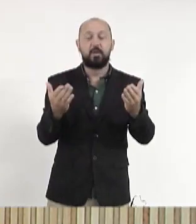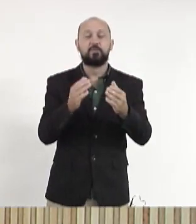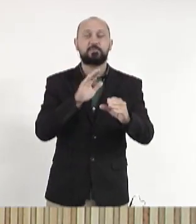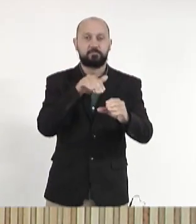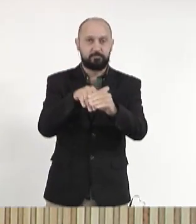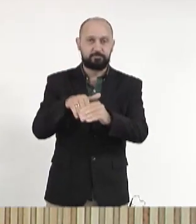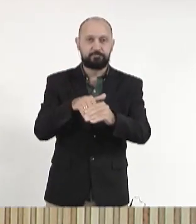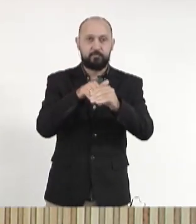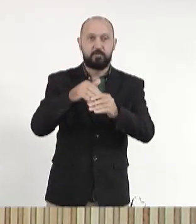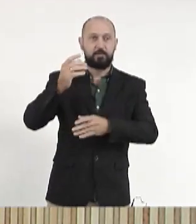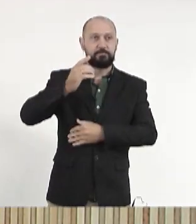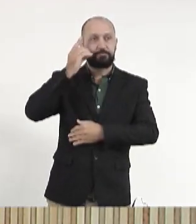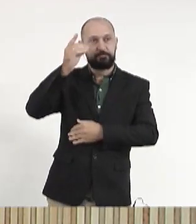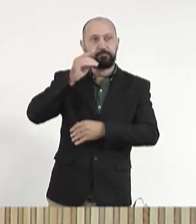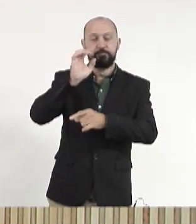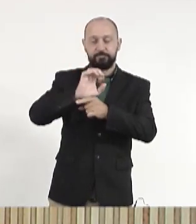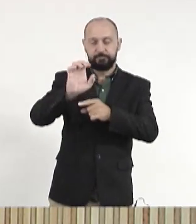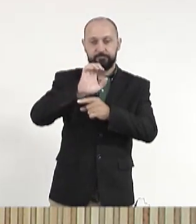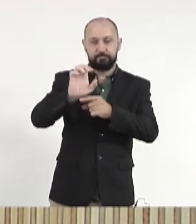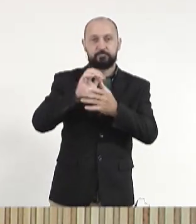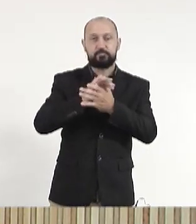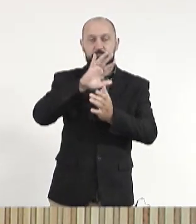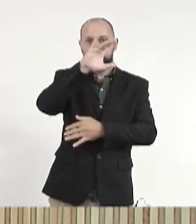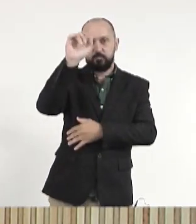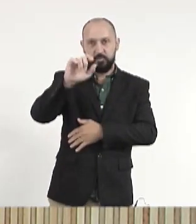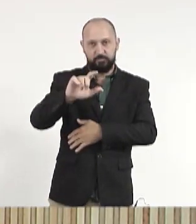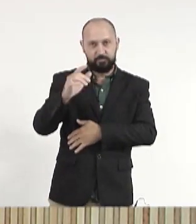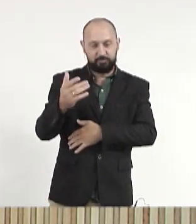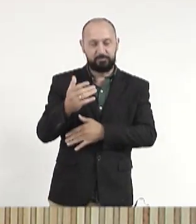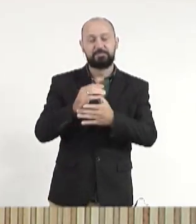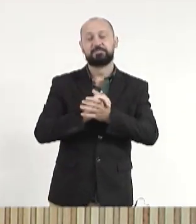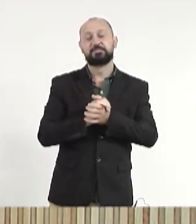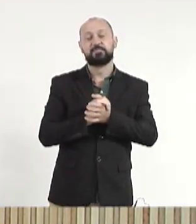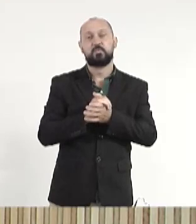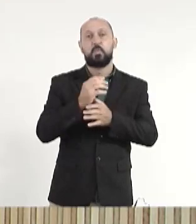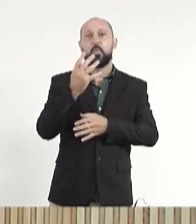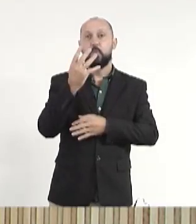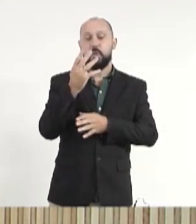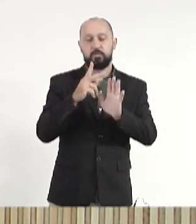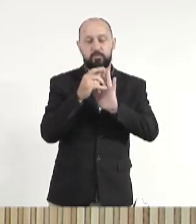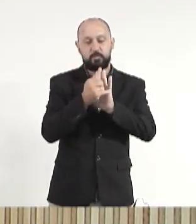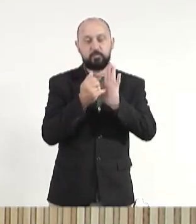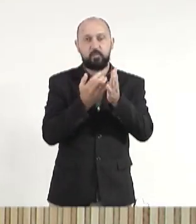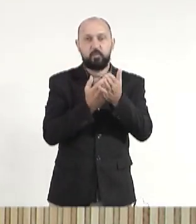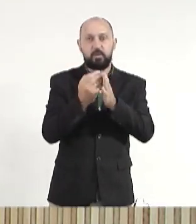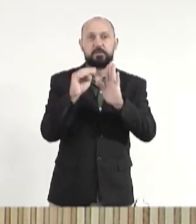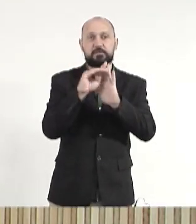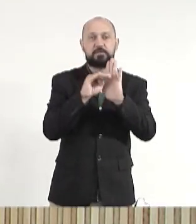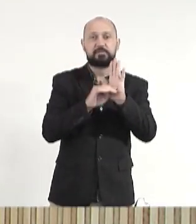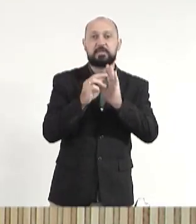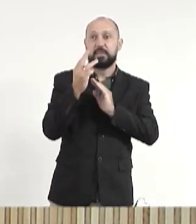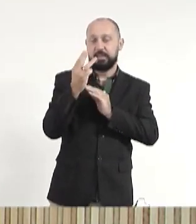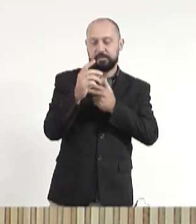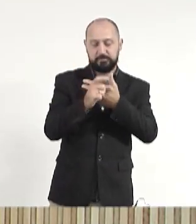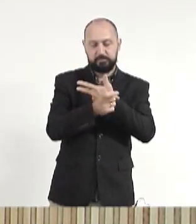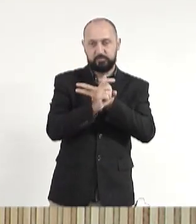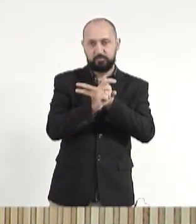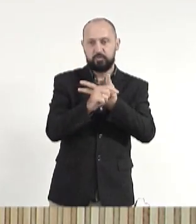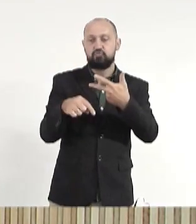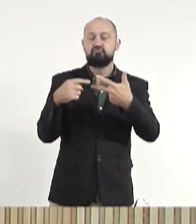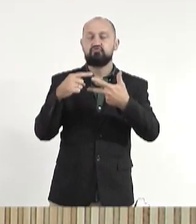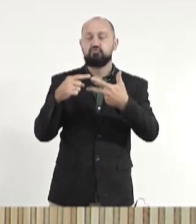de ser votados pelos deputados estaduais de Mato Grosso do Sul. 4 projetos inicialmente pautados, 3 executivo e 1